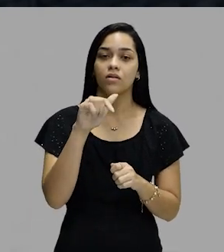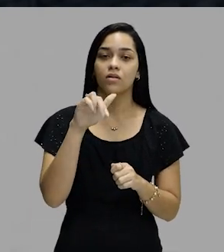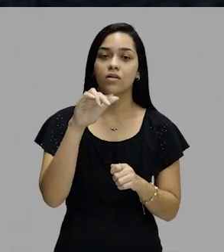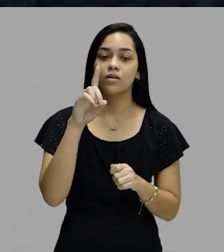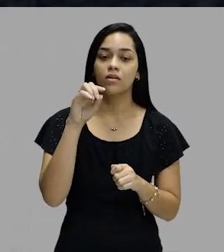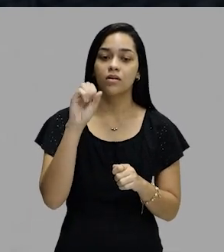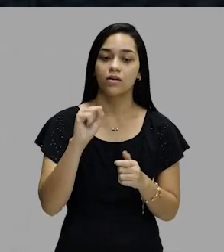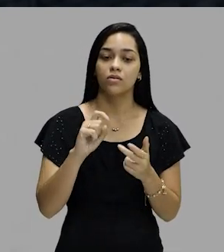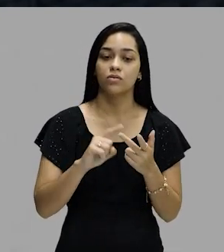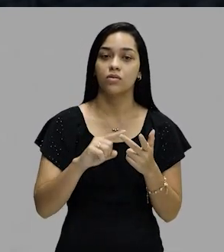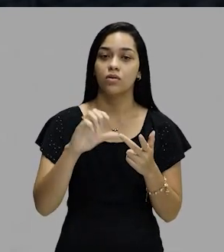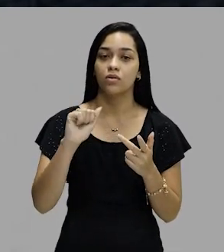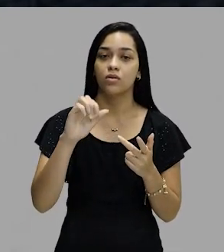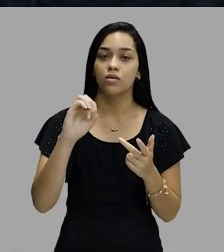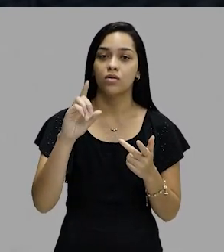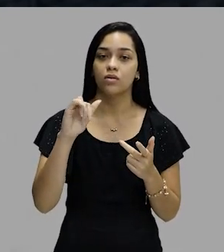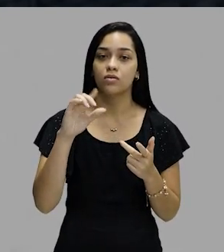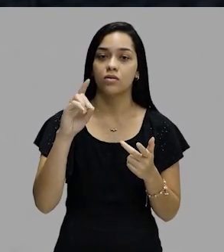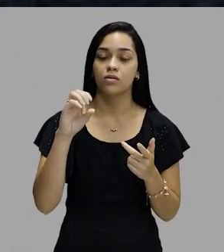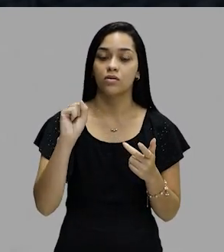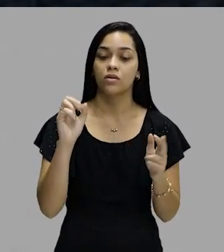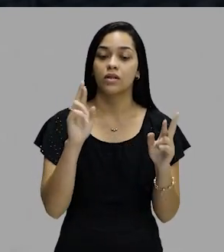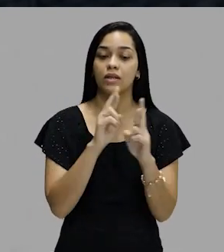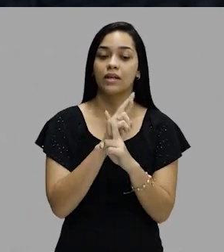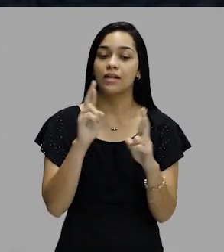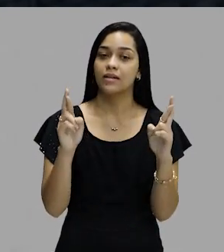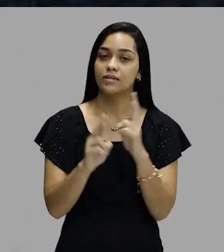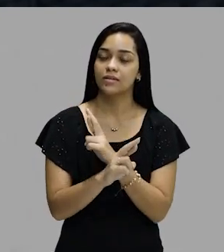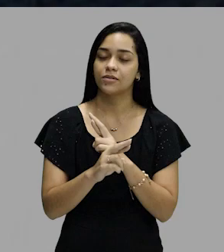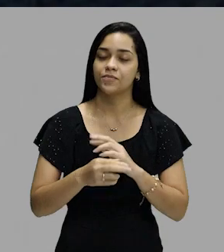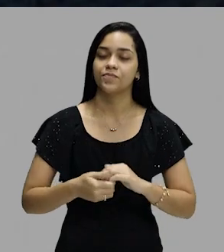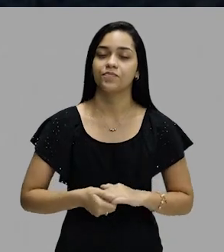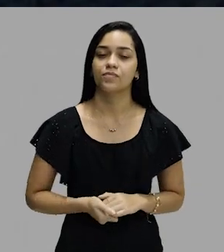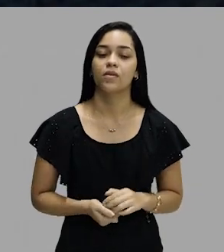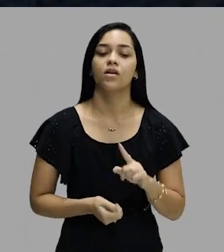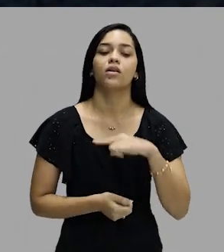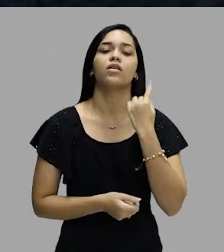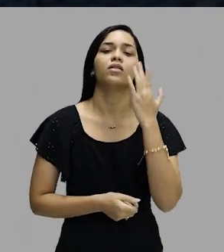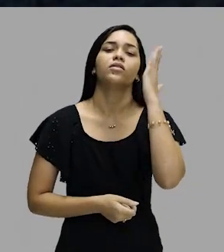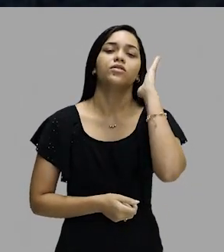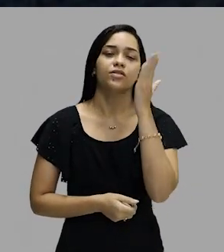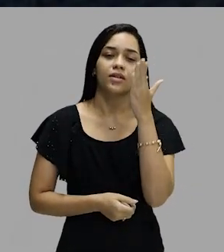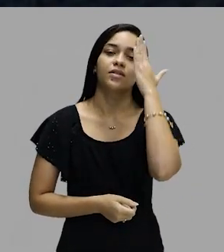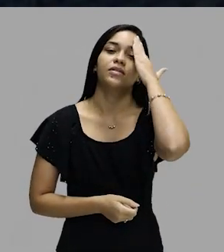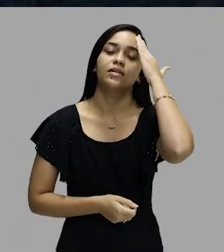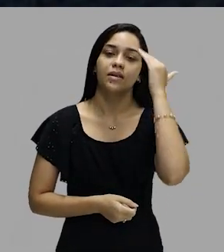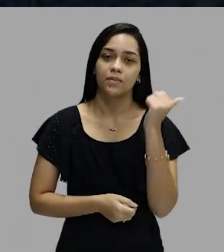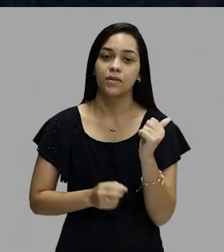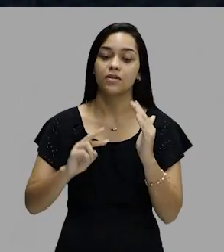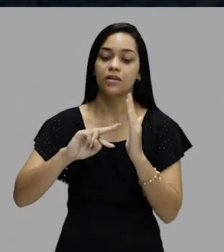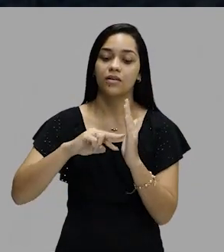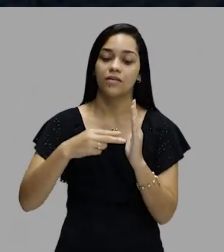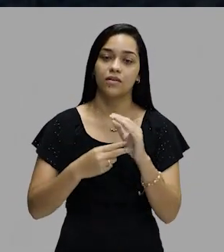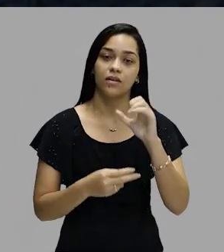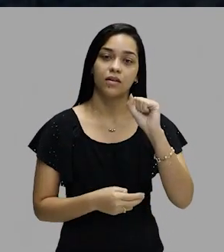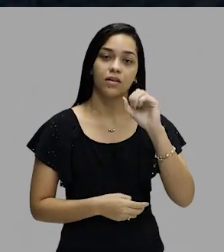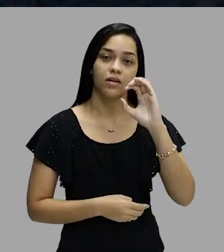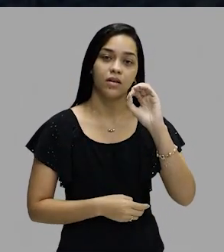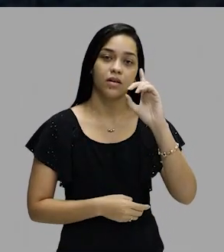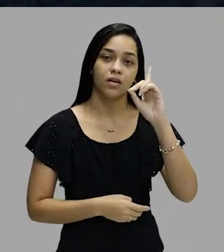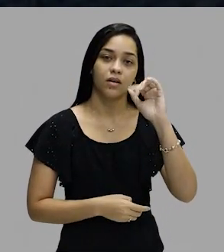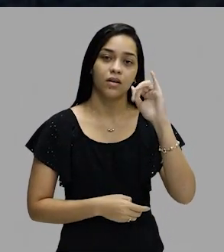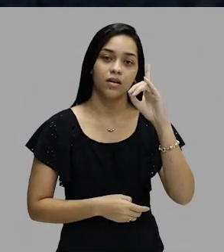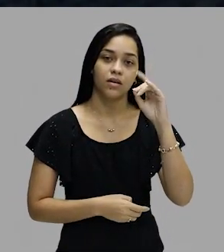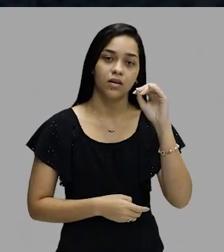e a relação entre suas propriedades físicas. Certo? Nós já sabemos o que são os sólidos e suas